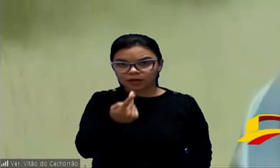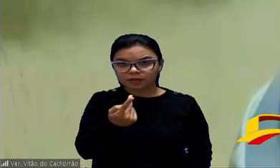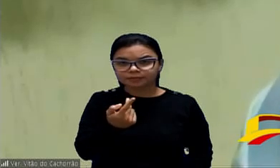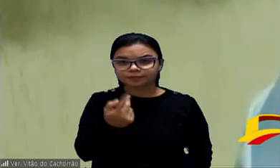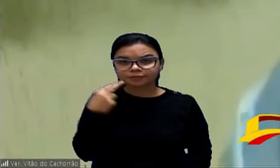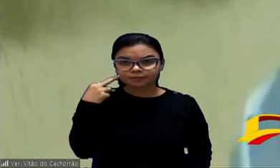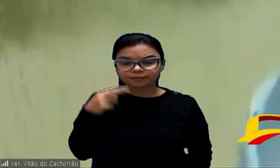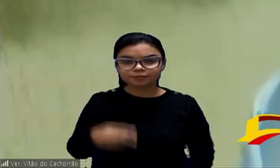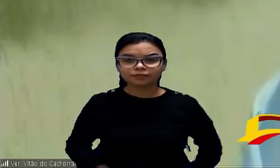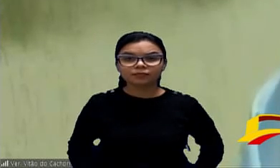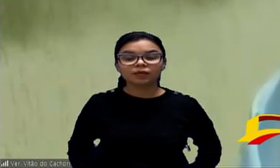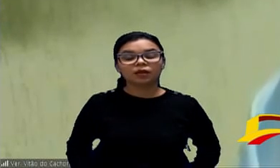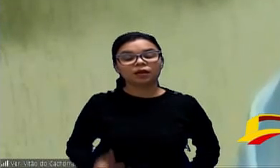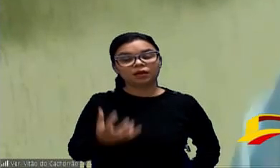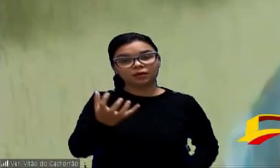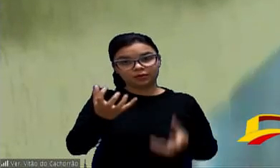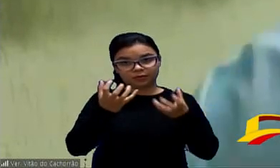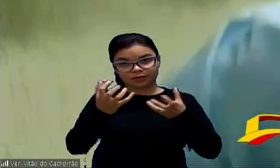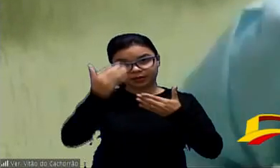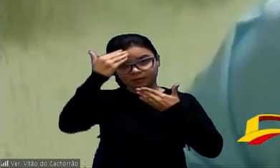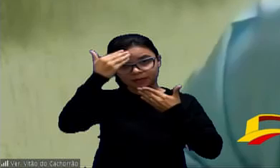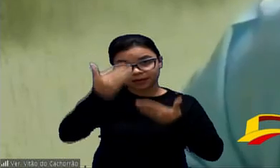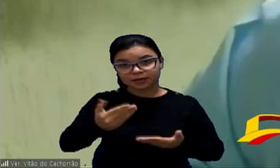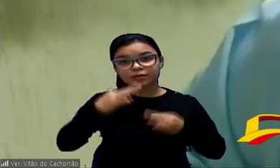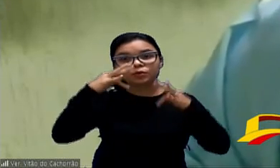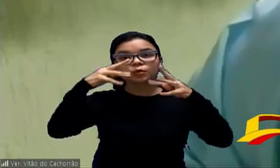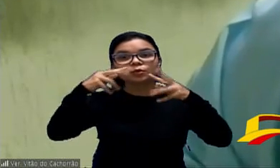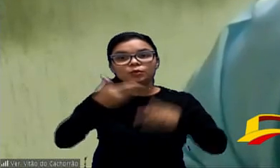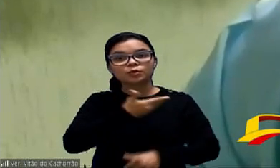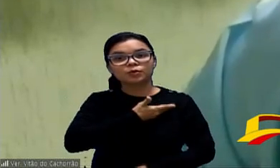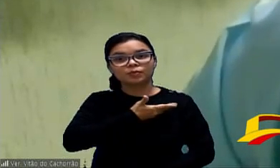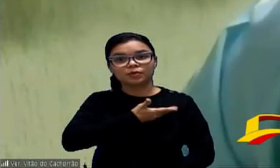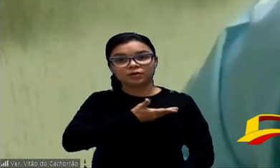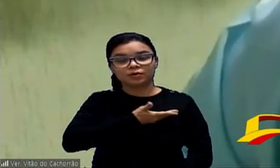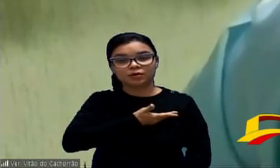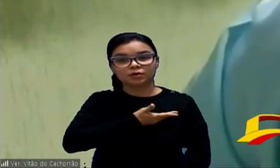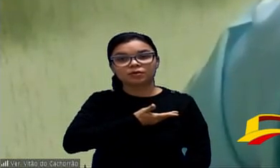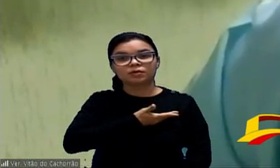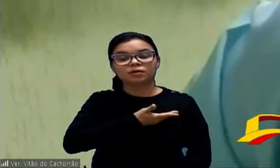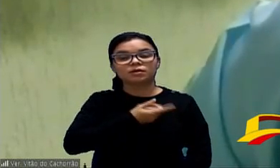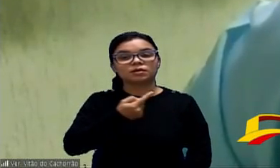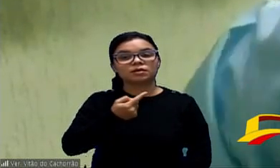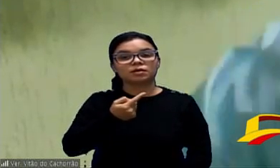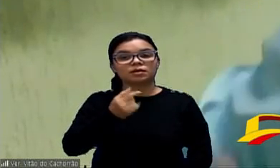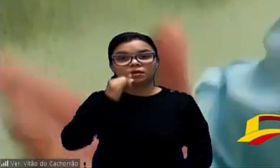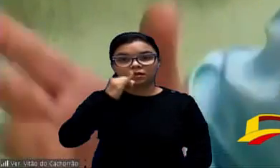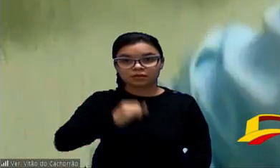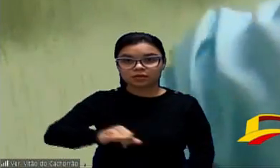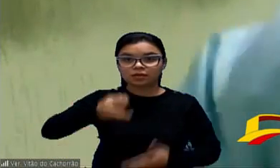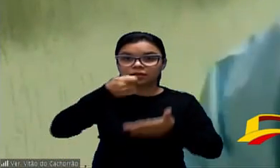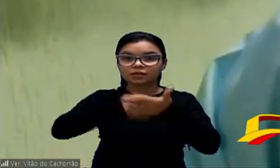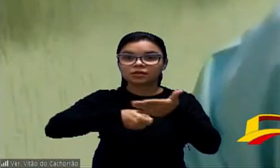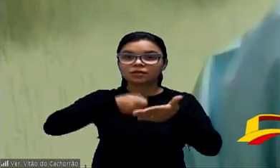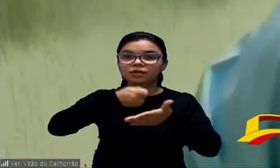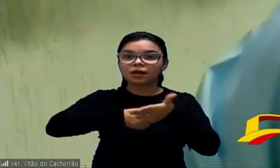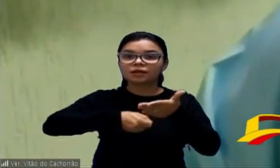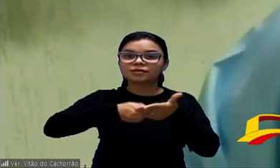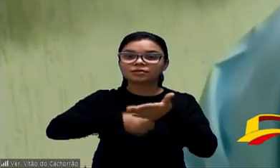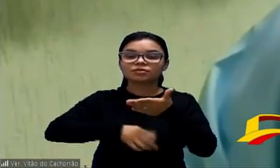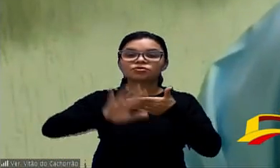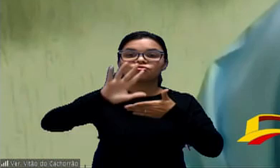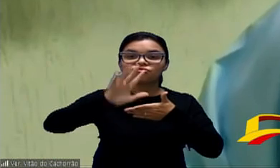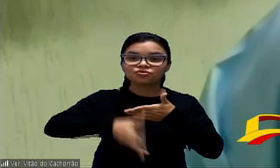Quero agradecer aqui todos os colegas, dizer que a gente está lutando aqui, que nem eu já estou desde o mandato